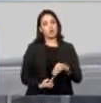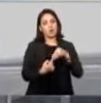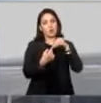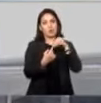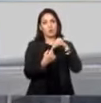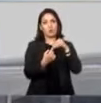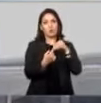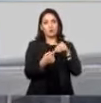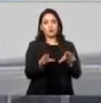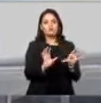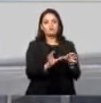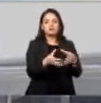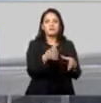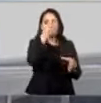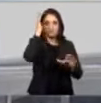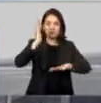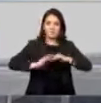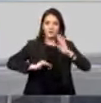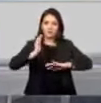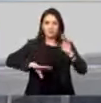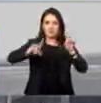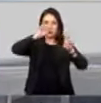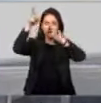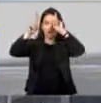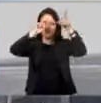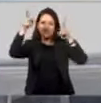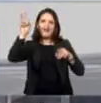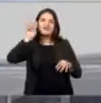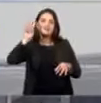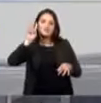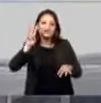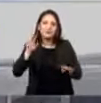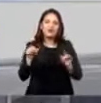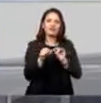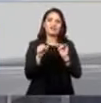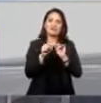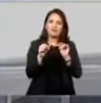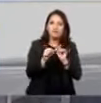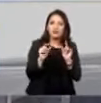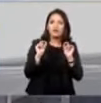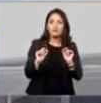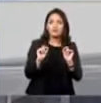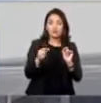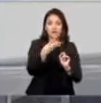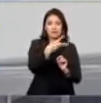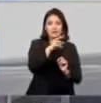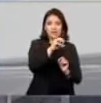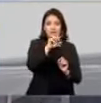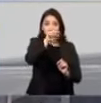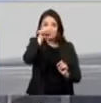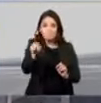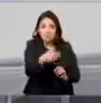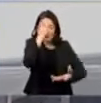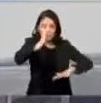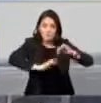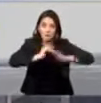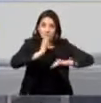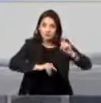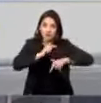os profissionais responsáveis por criar as histórias que fazem girar uma indústria com 300 mil profissionais empregados, que